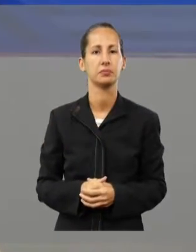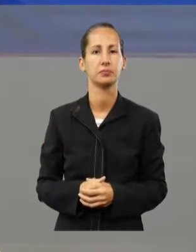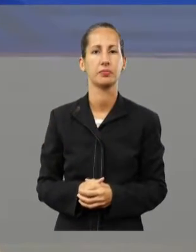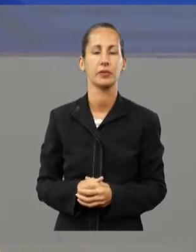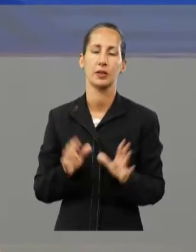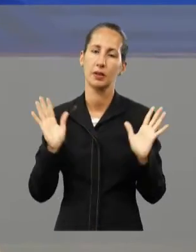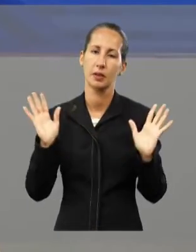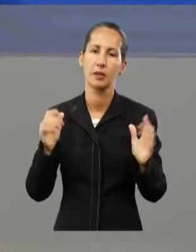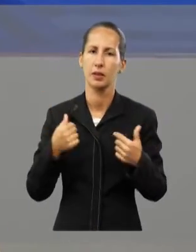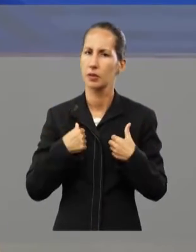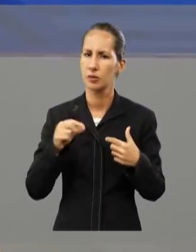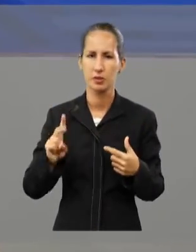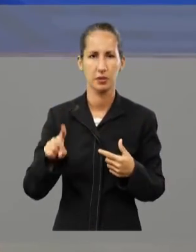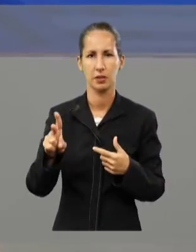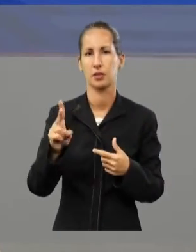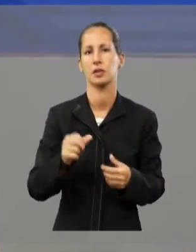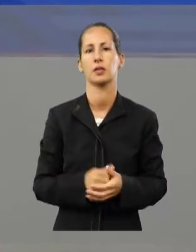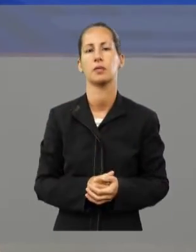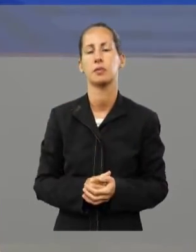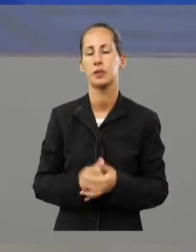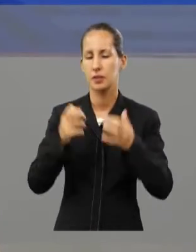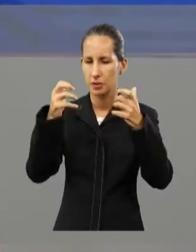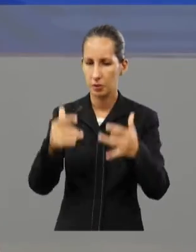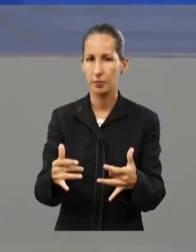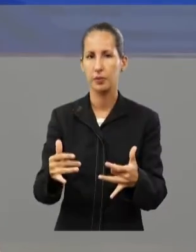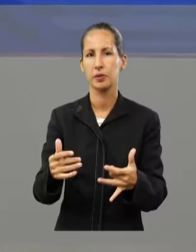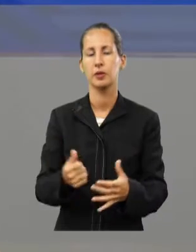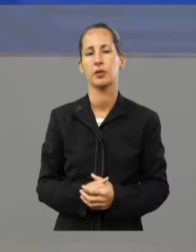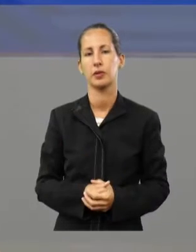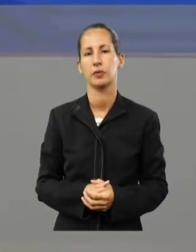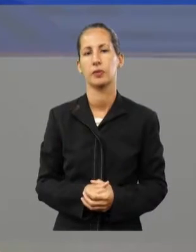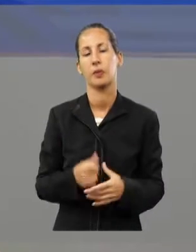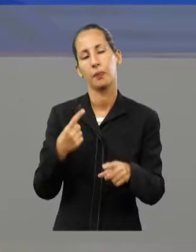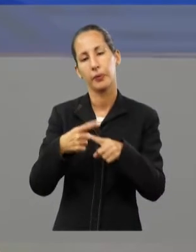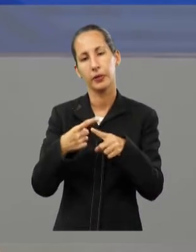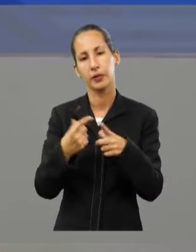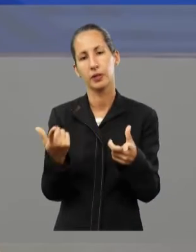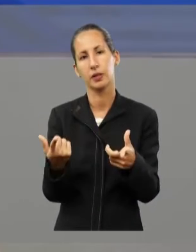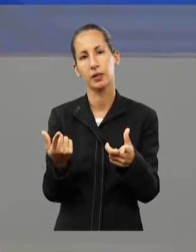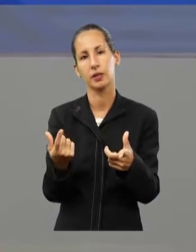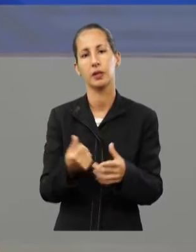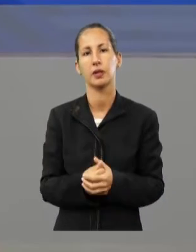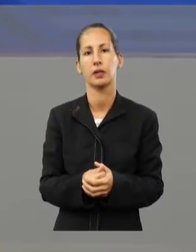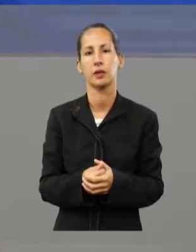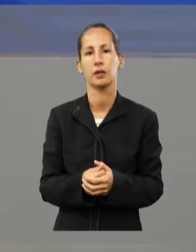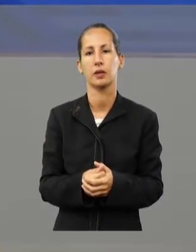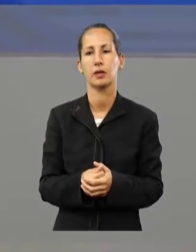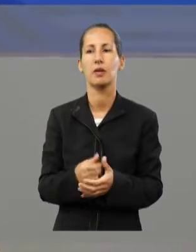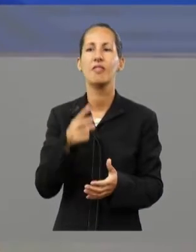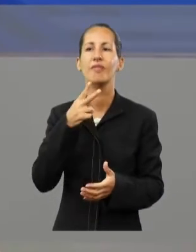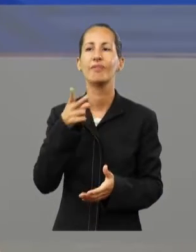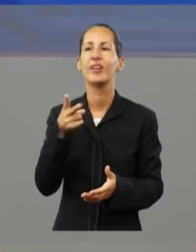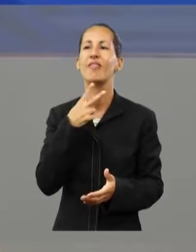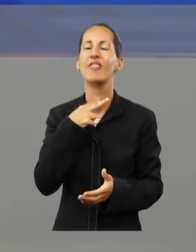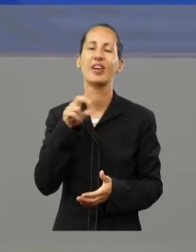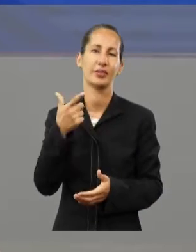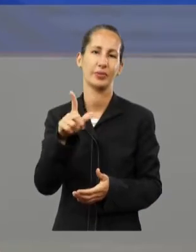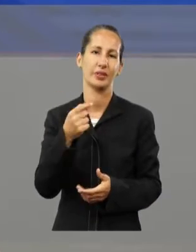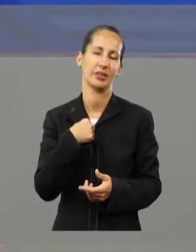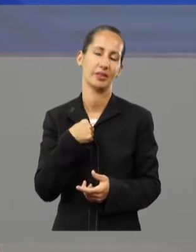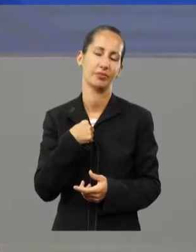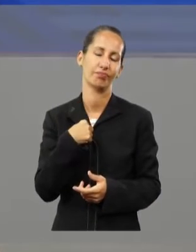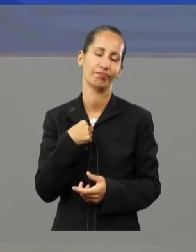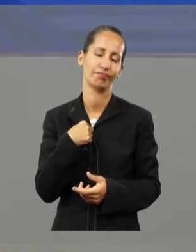Então, quer dizer, eu sei que para fazer a história para o pessoal, então, quer dizer, disseram que não tinha vaga e eu não